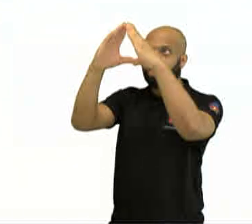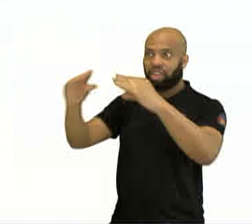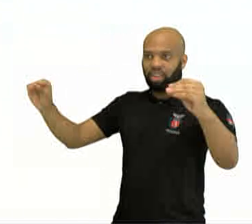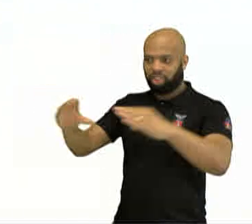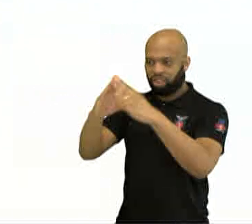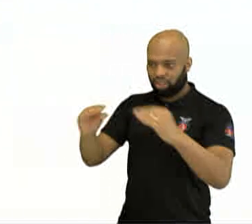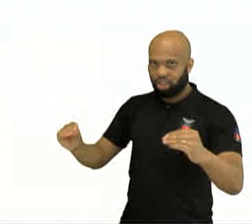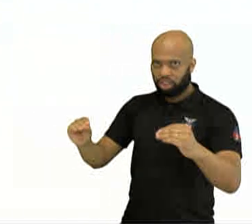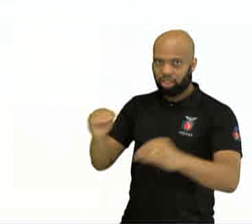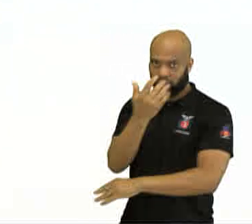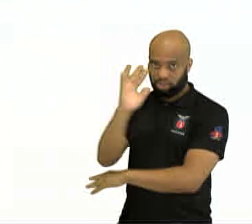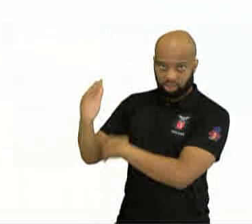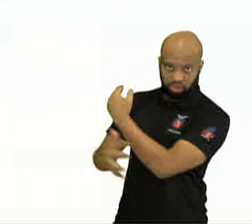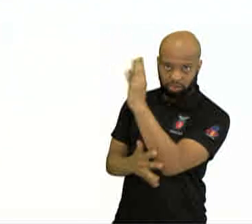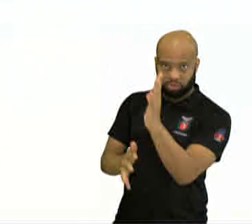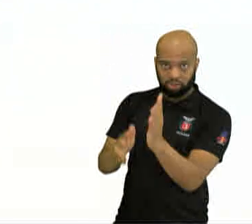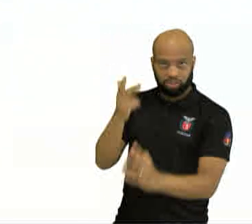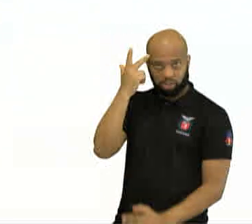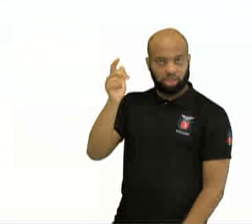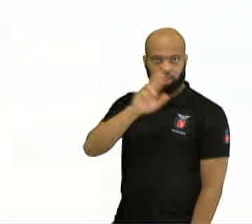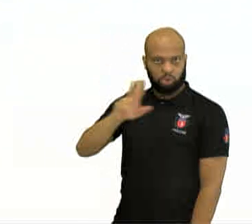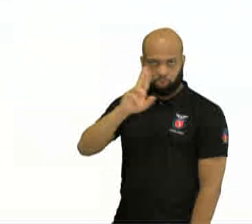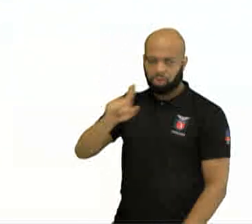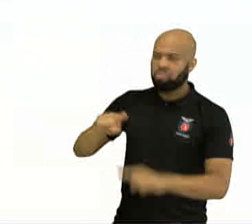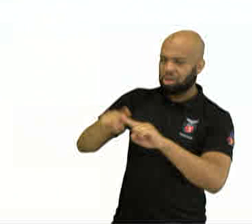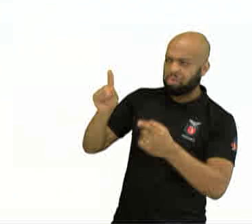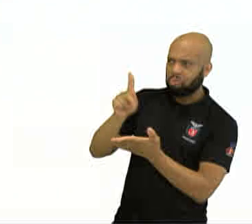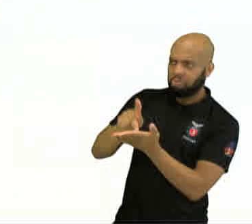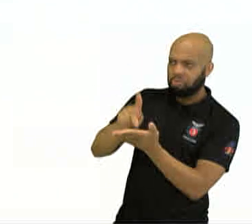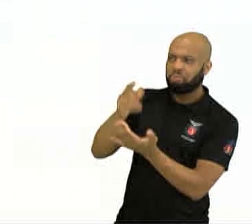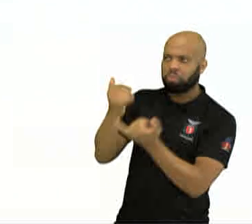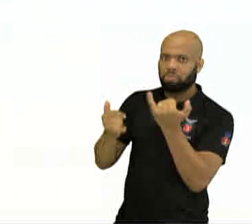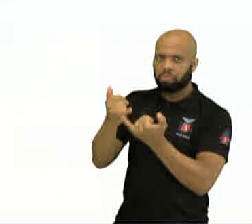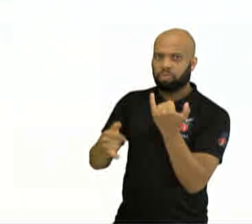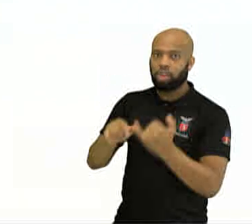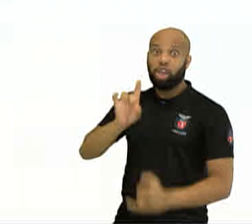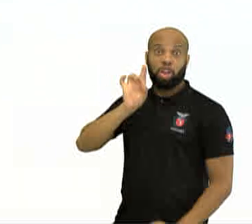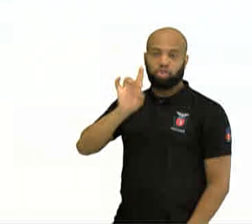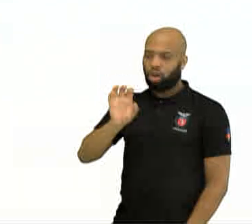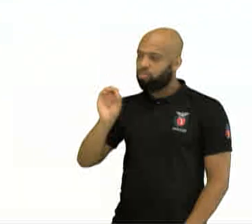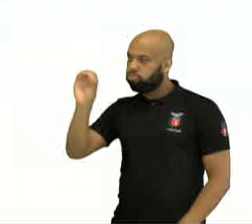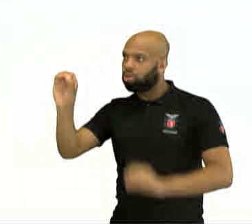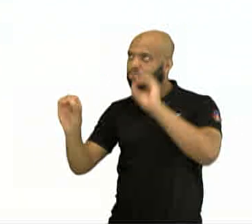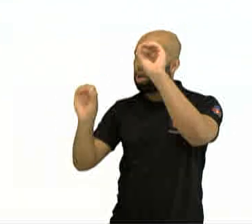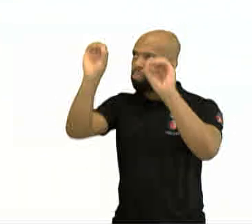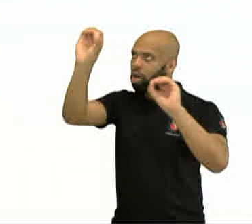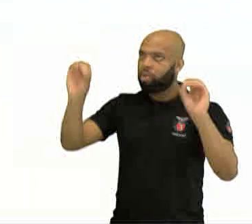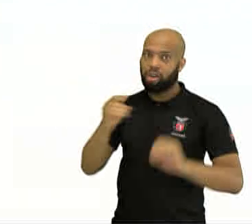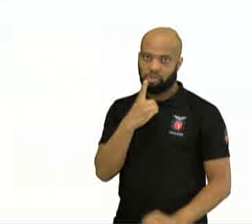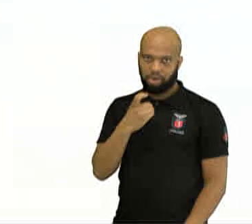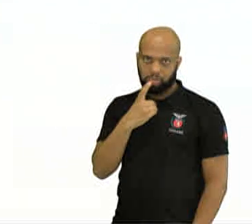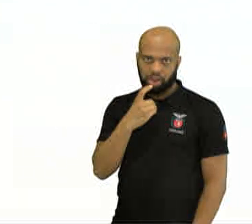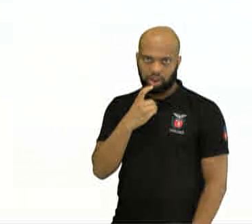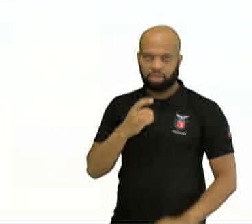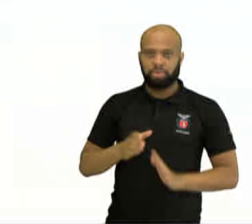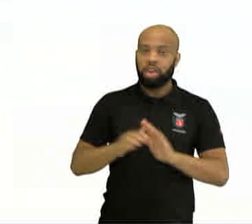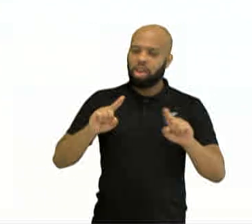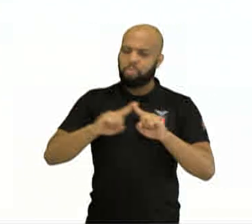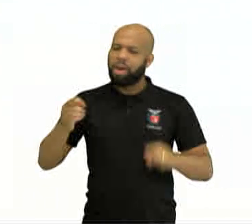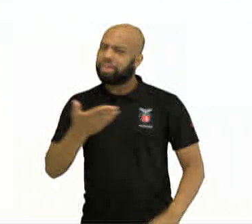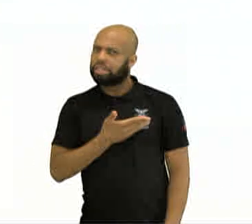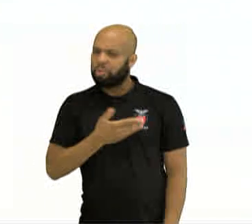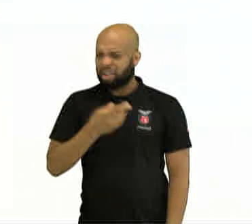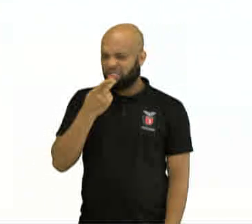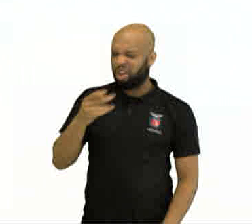mas parecia de verdade. Só bolas vermelhas. Nunca deixava de armar sua árvore, embora as amigas dissessem que